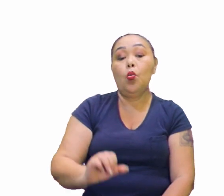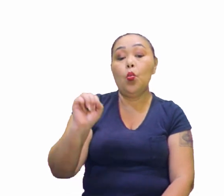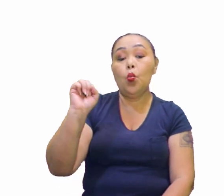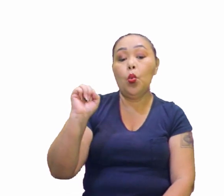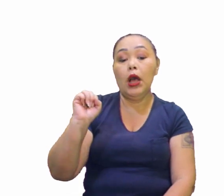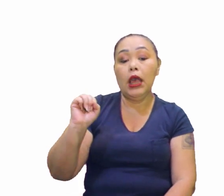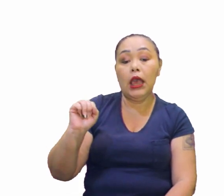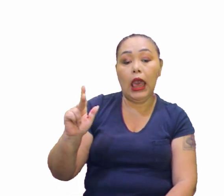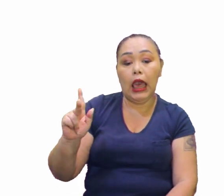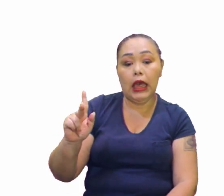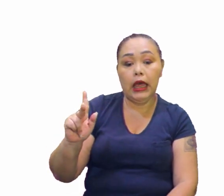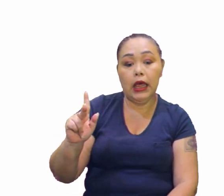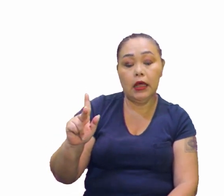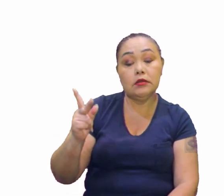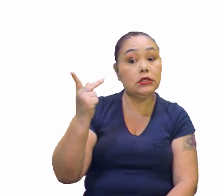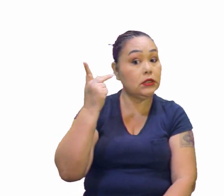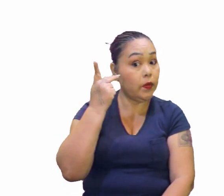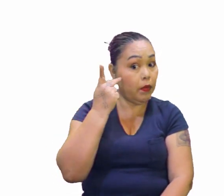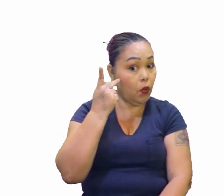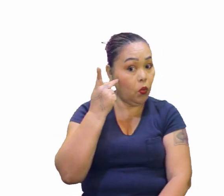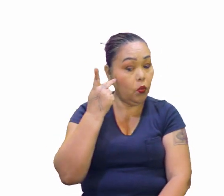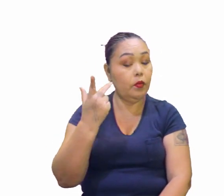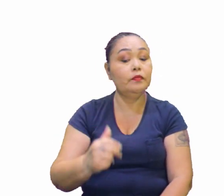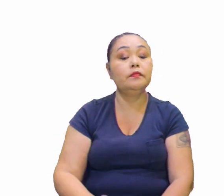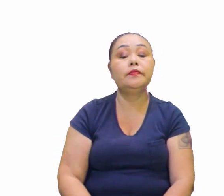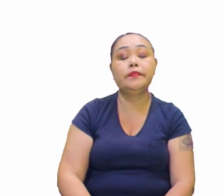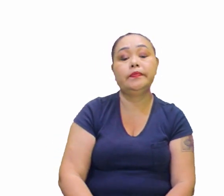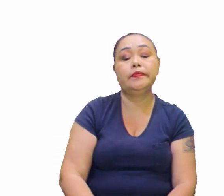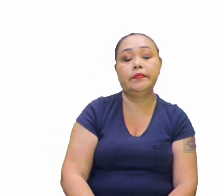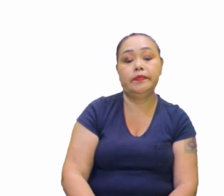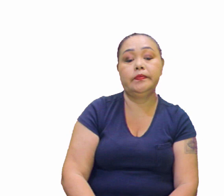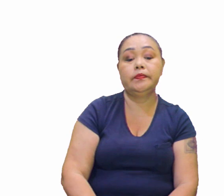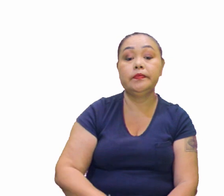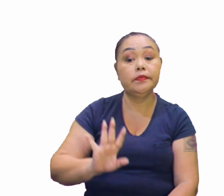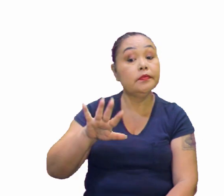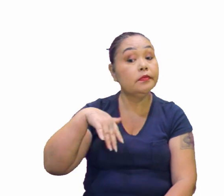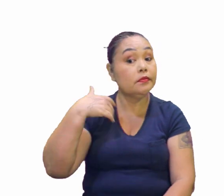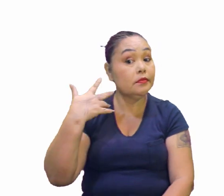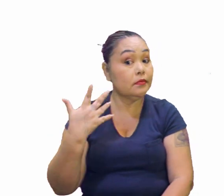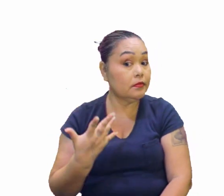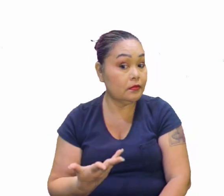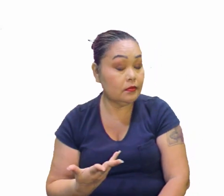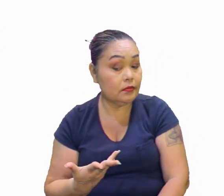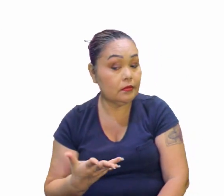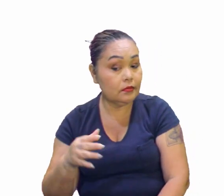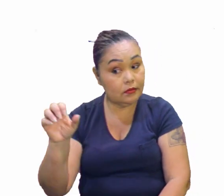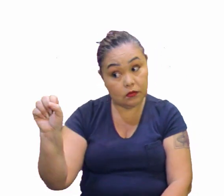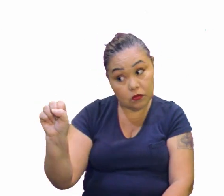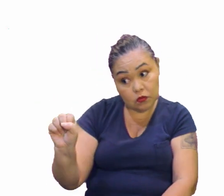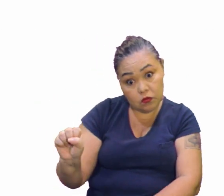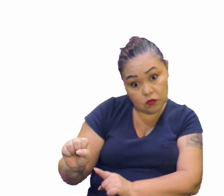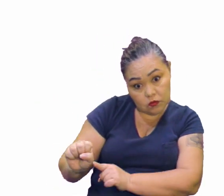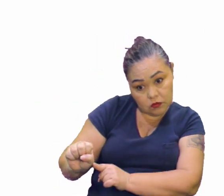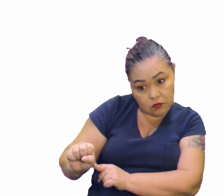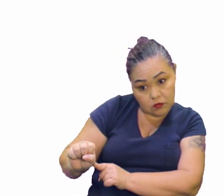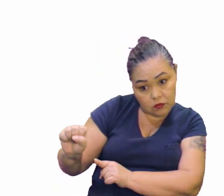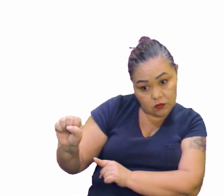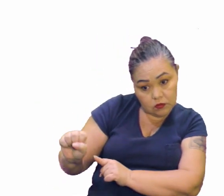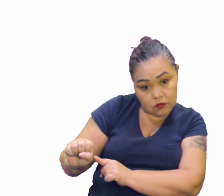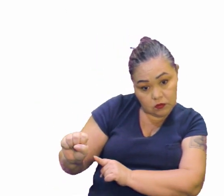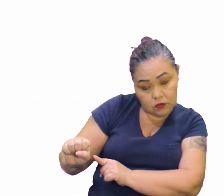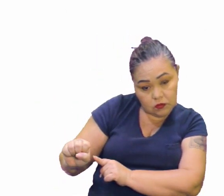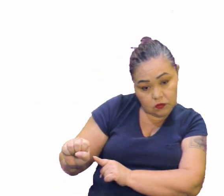Ok? E São Paulo. E, obviamente, no sul do